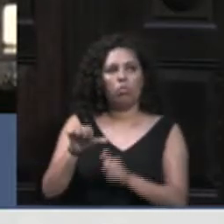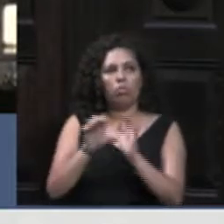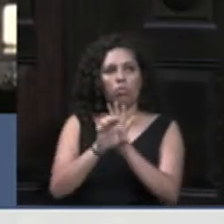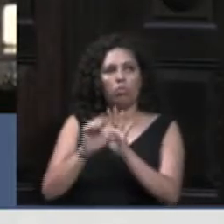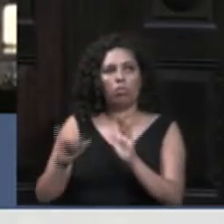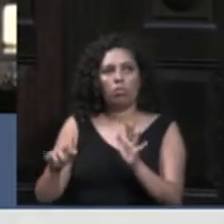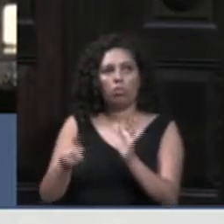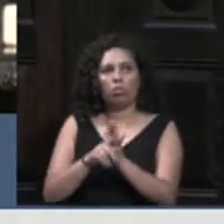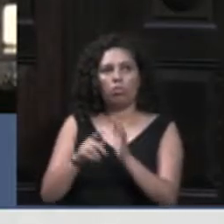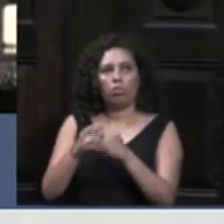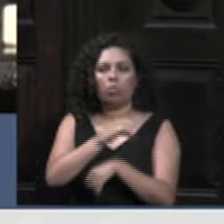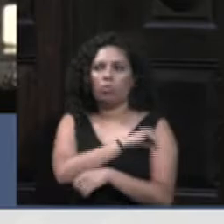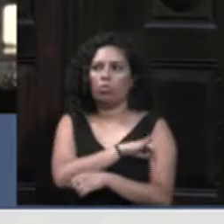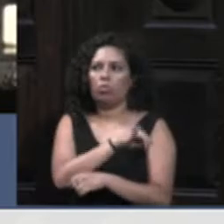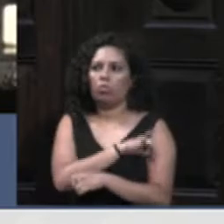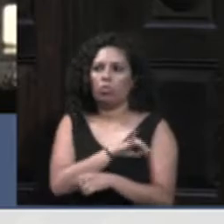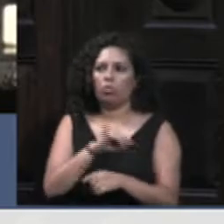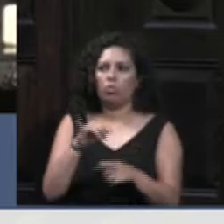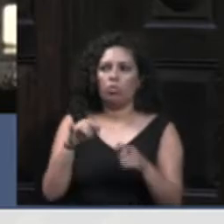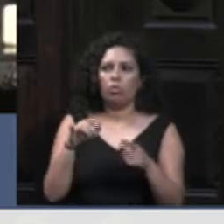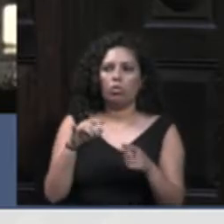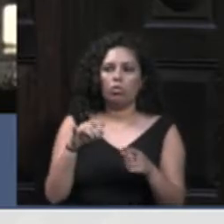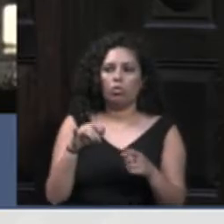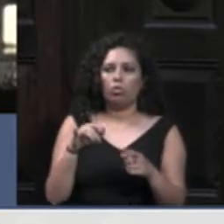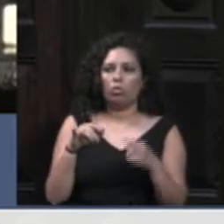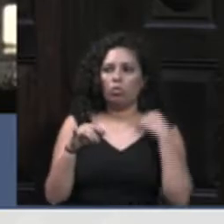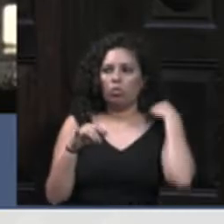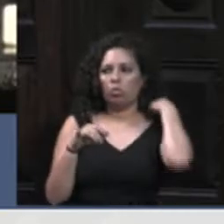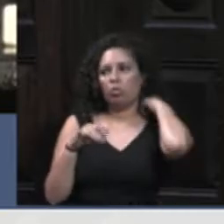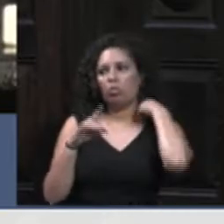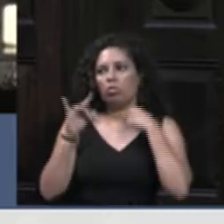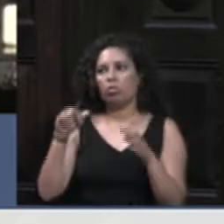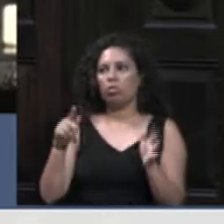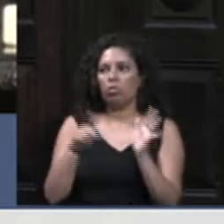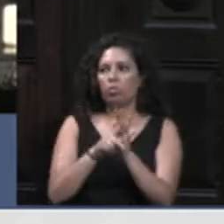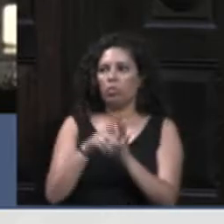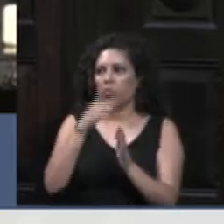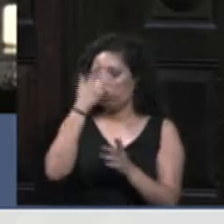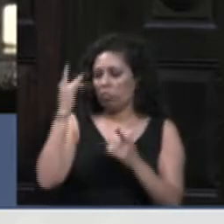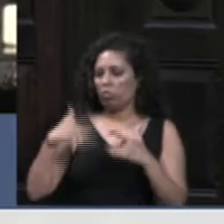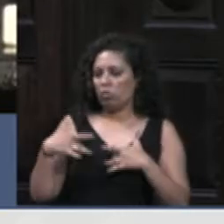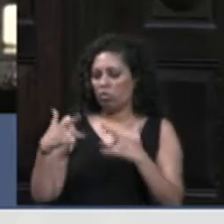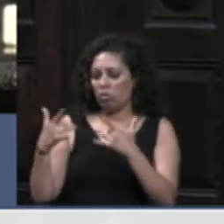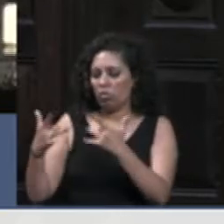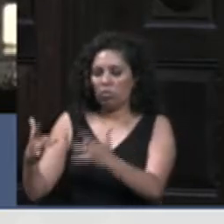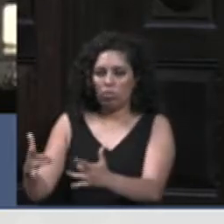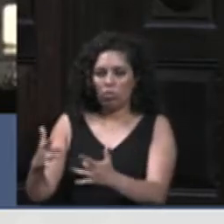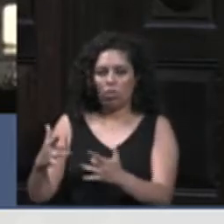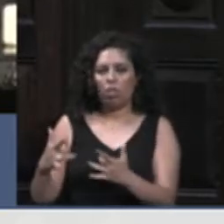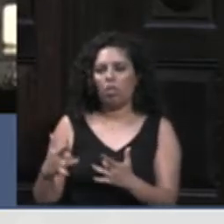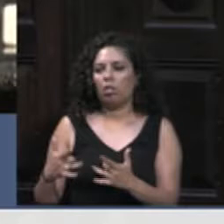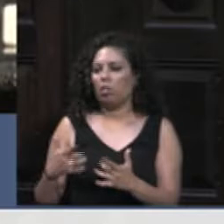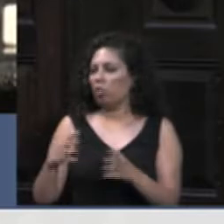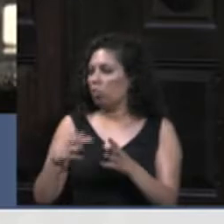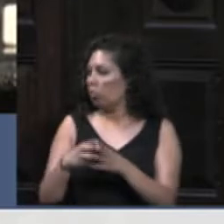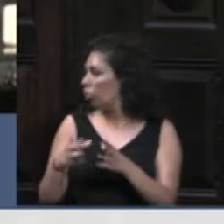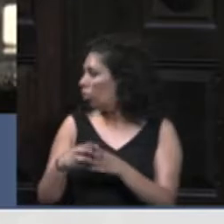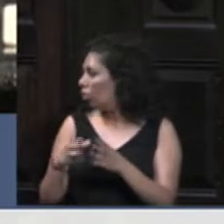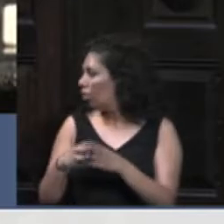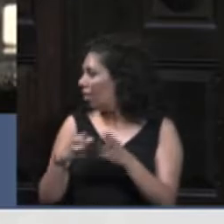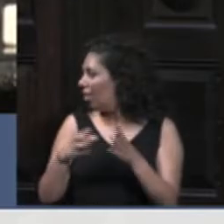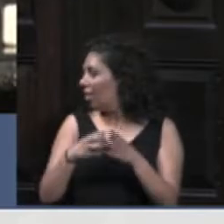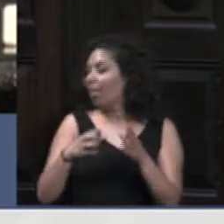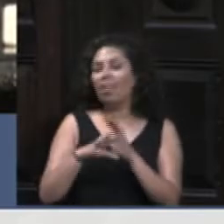Rio de Janeiro o Dia Estadual de Valorização do Voluntariado, a ser comemorado anualmente no dia 5 de dezembro. Parecer da Comissão de Constituição e Justiça